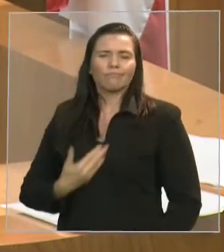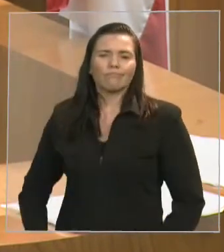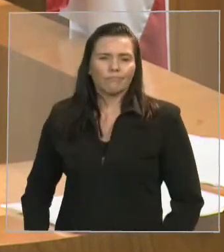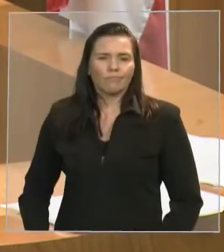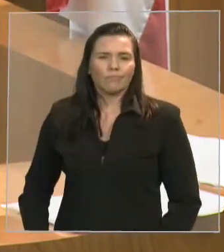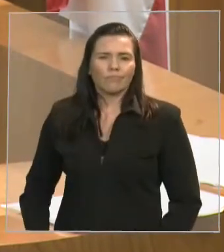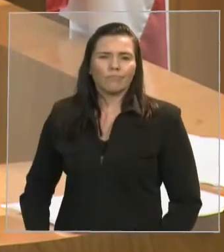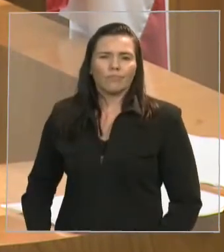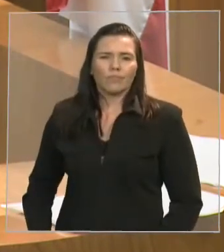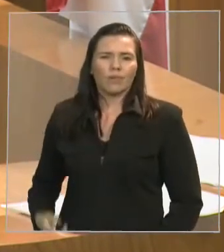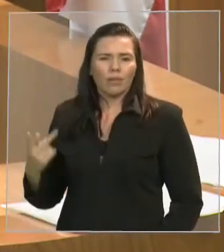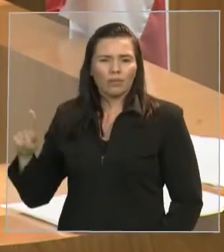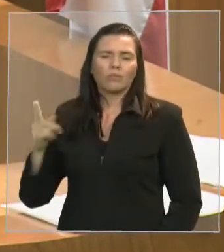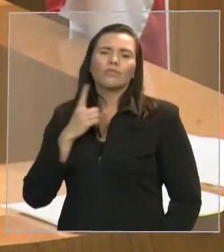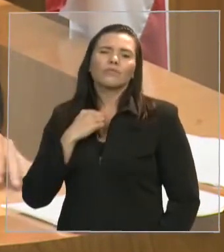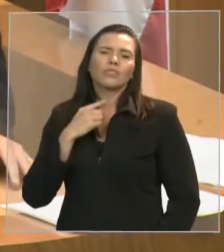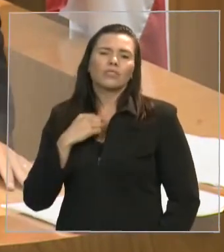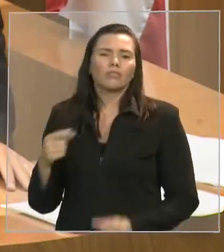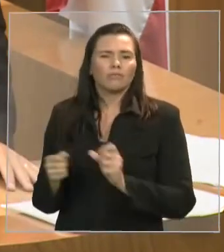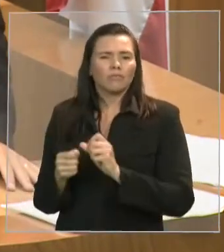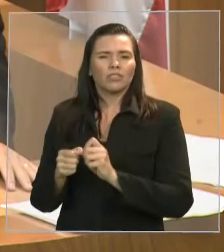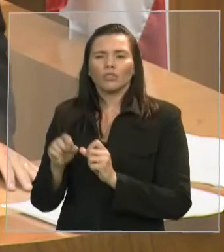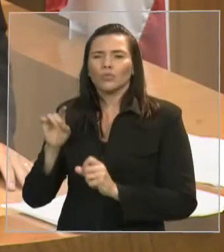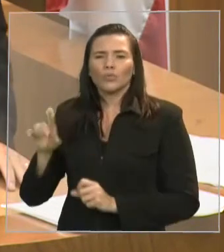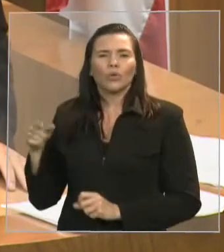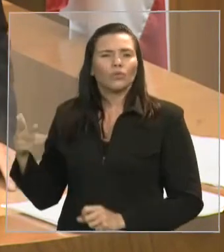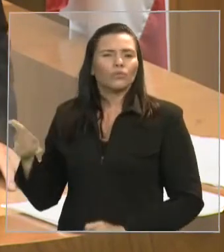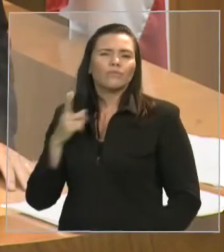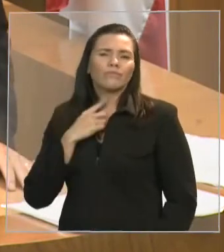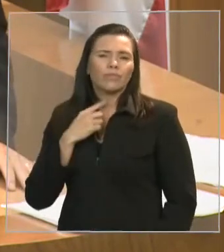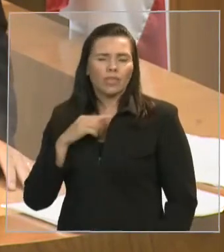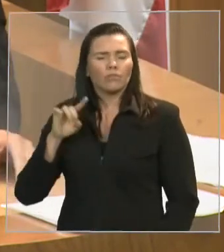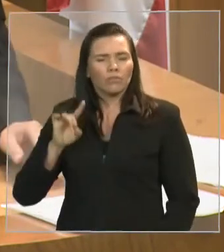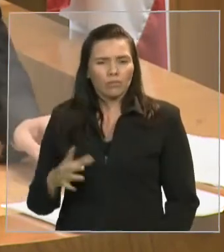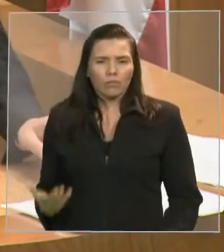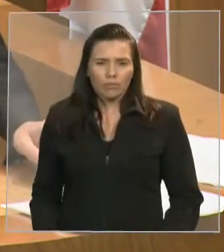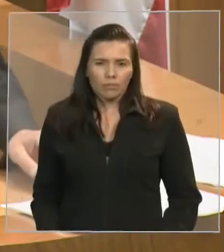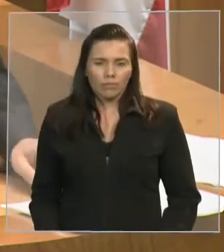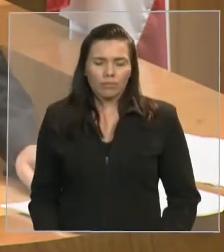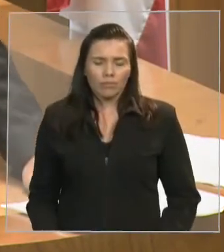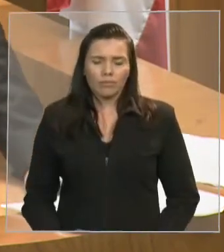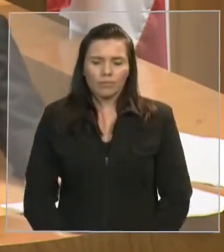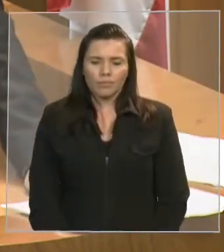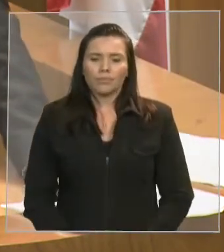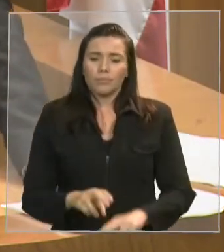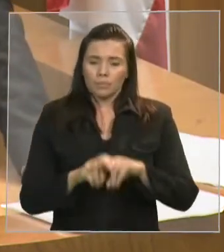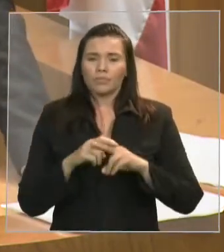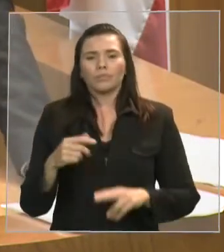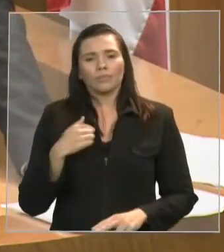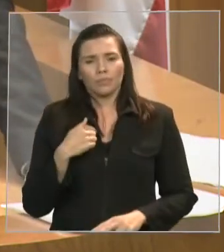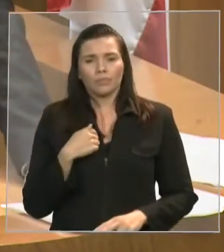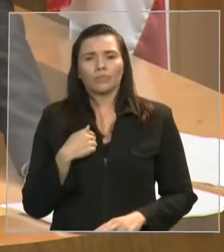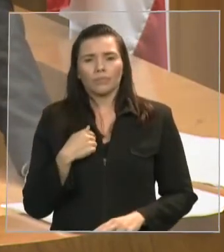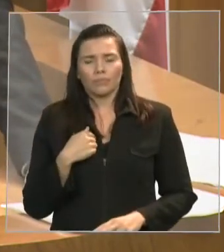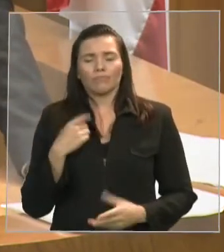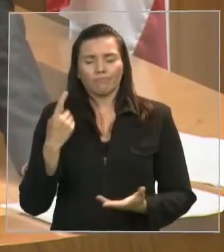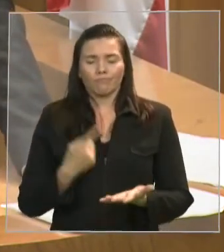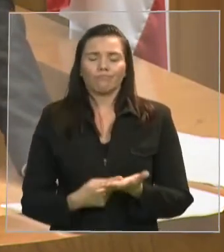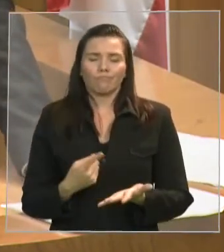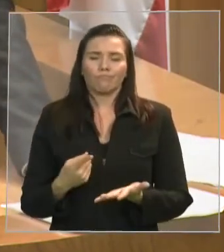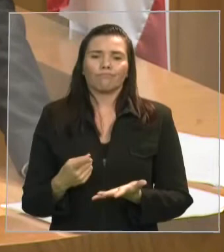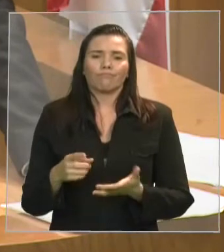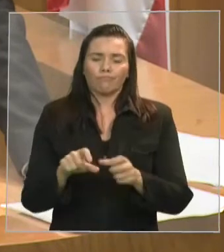por isso, senhoras e senhores deputados, que apresentei um requerimento para a realização de uma audiência pública por meio